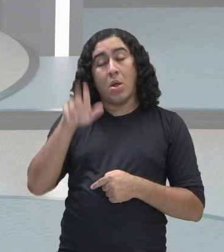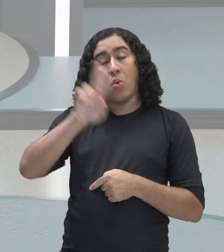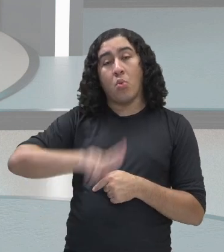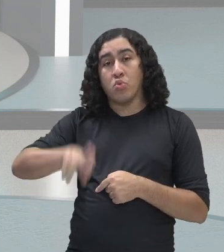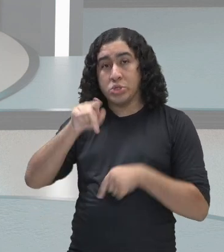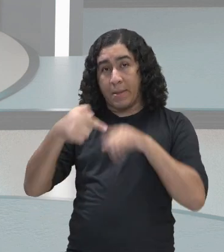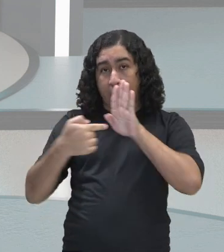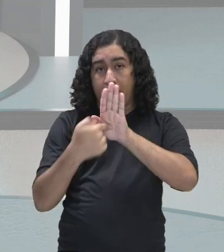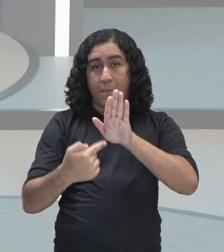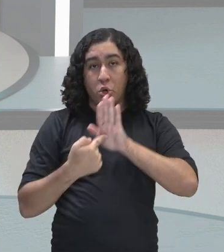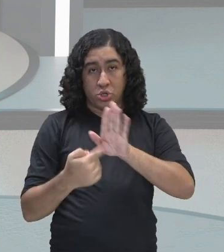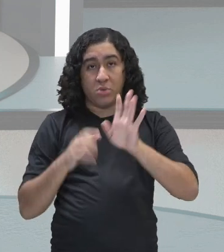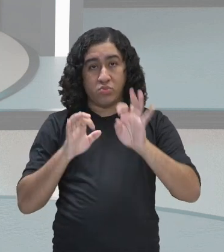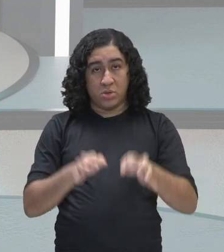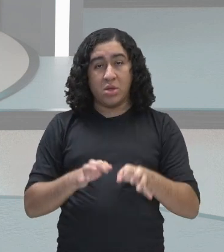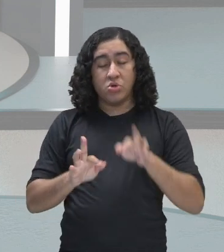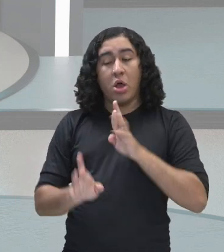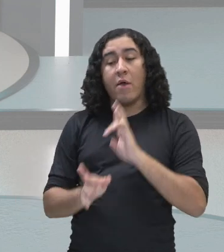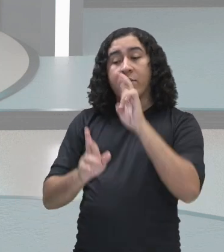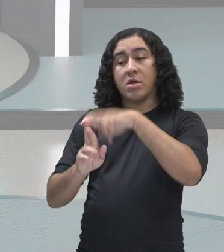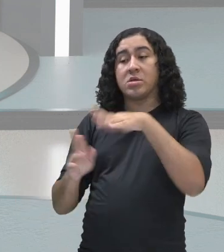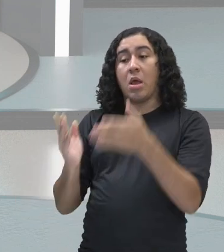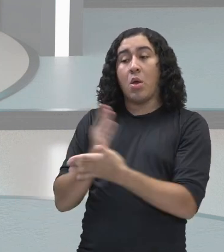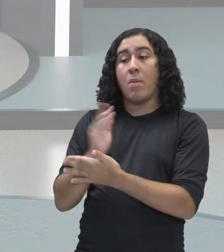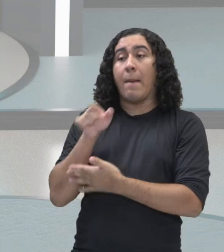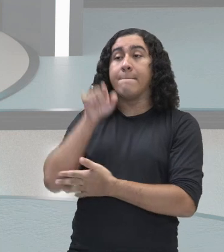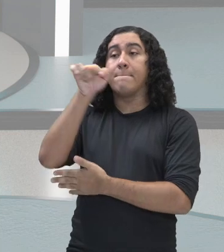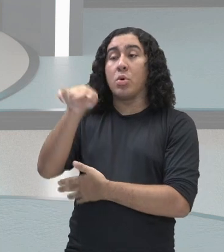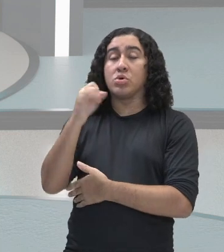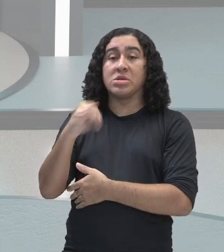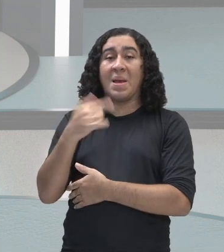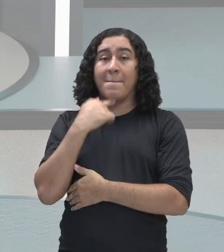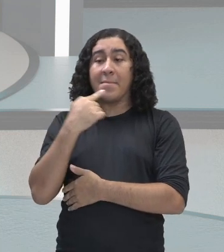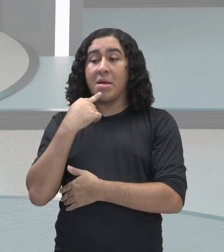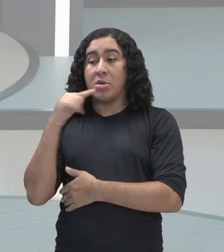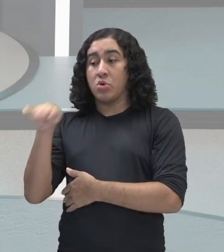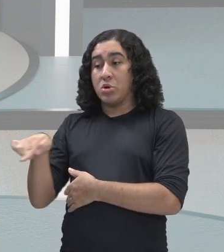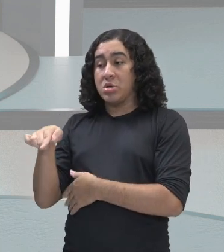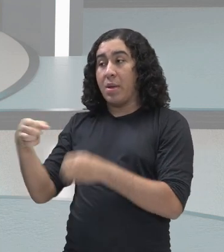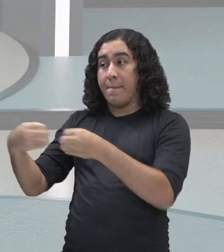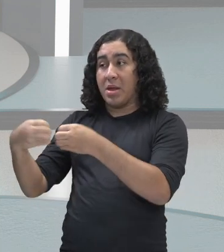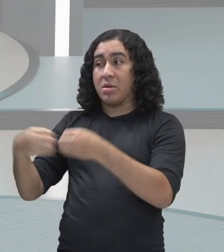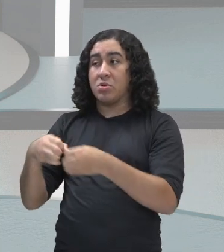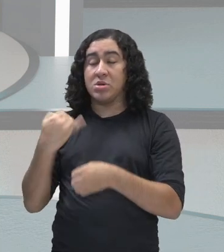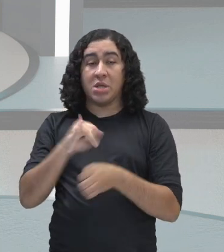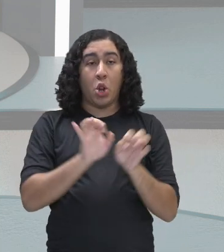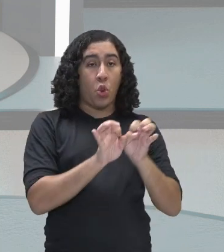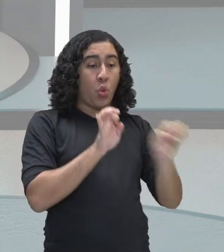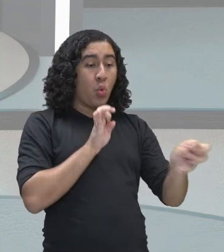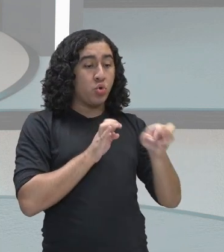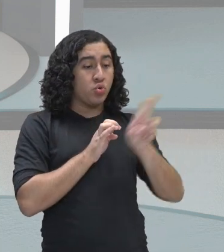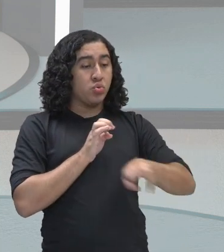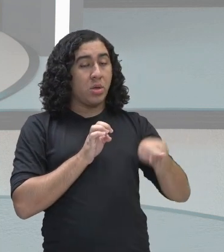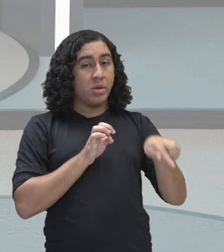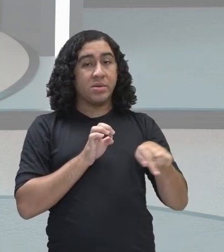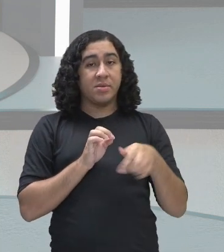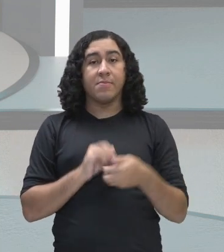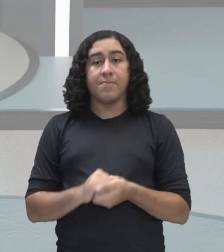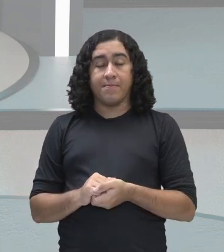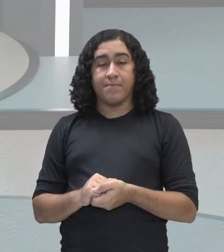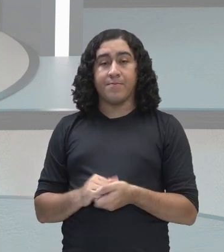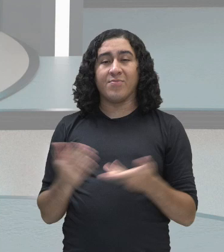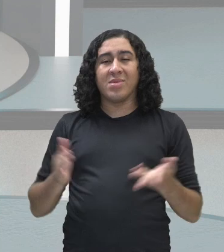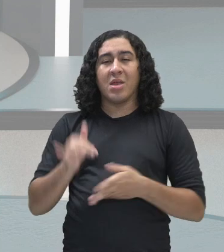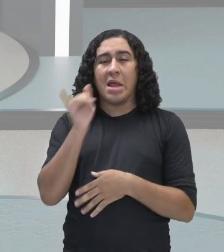para apontar, para mostrar algo. Se perto, this. Se distante, eu vou utilizar o that. Vou ver agora